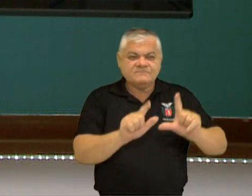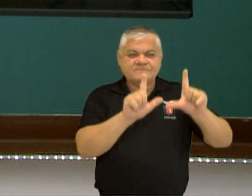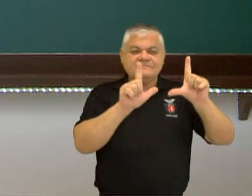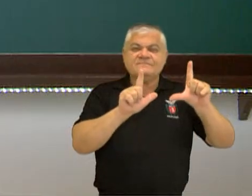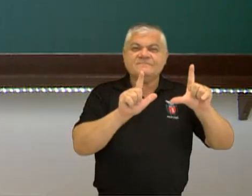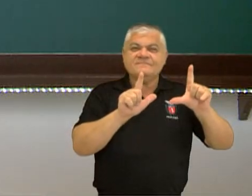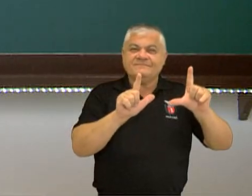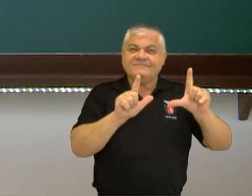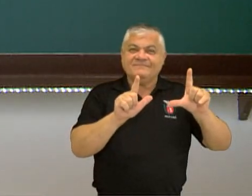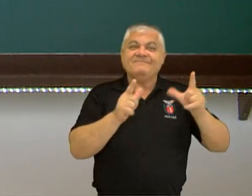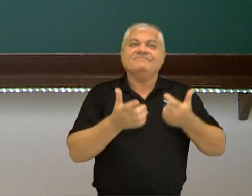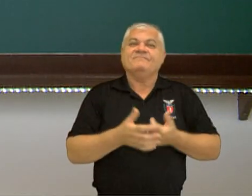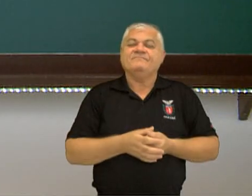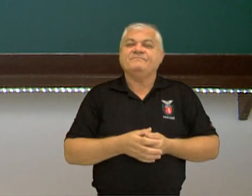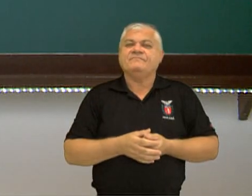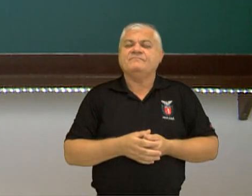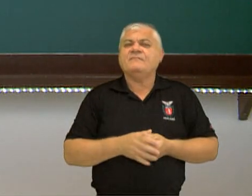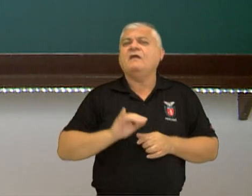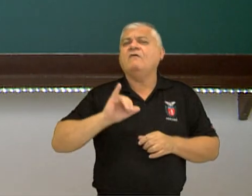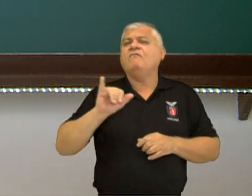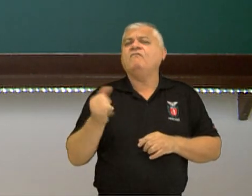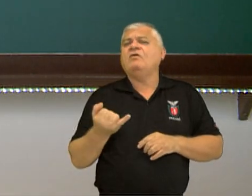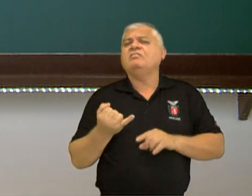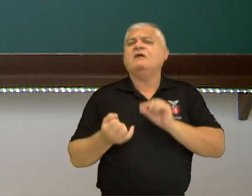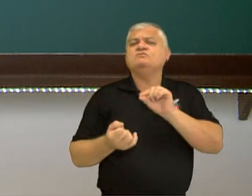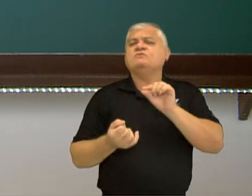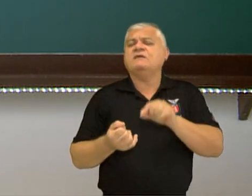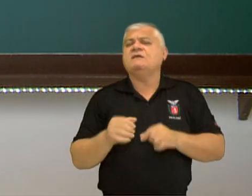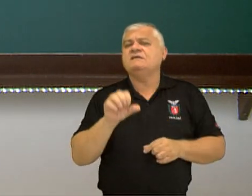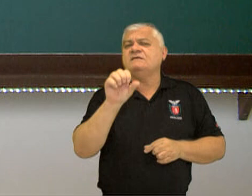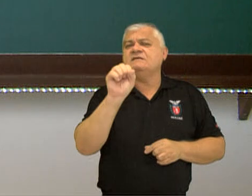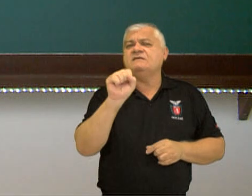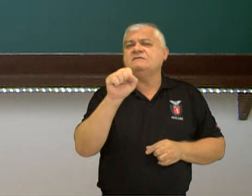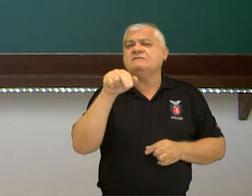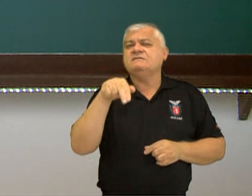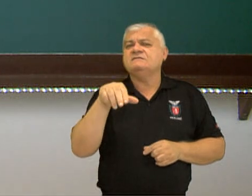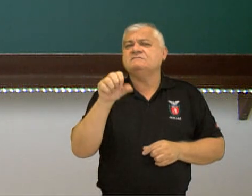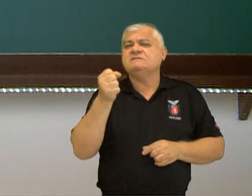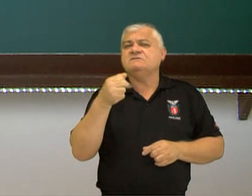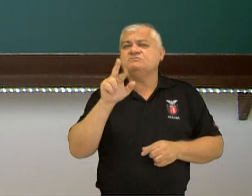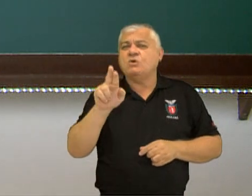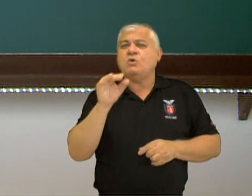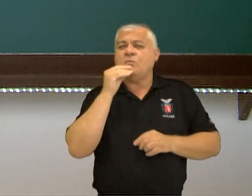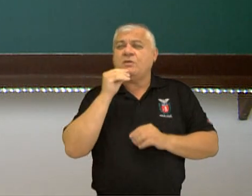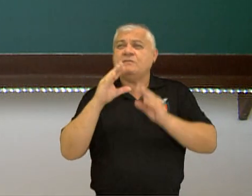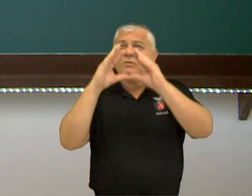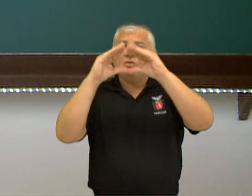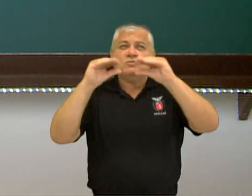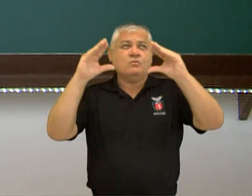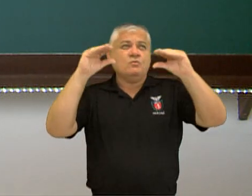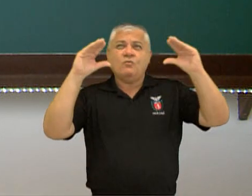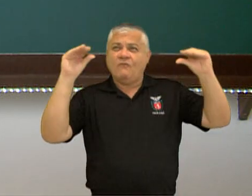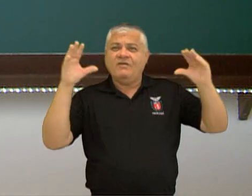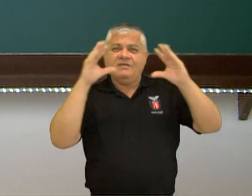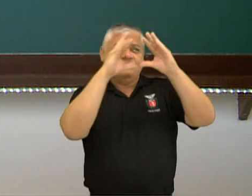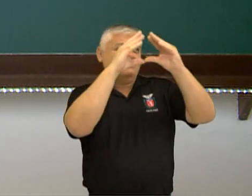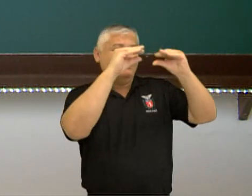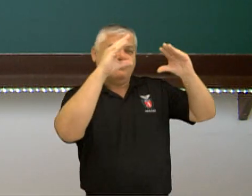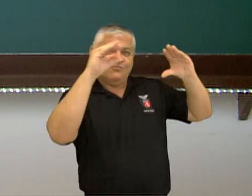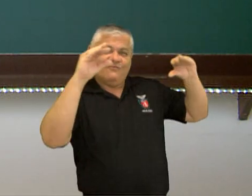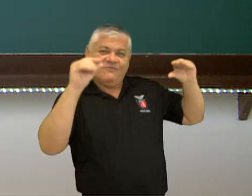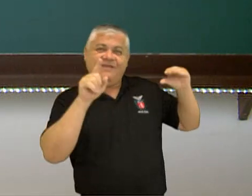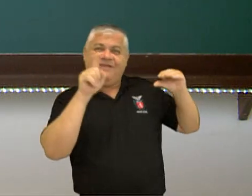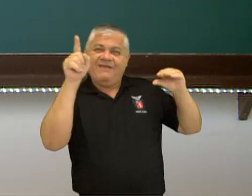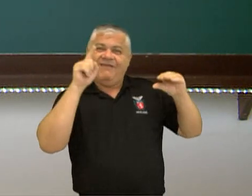sensores. Uma das vantagens da utilização dos sensores é que as nuvens, que muitas vezes estão na atmosfera, elas conseguem